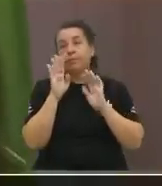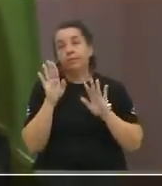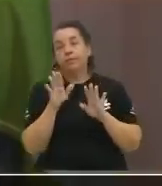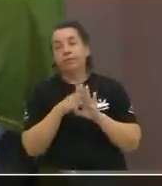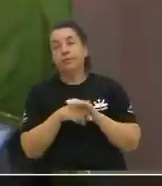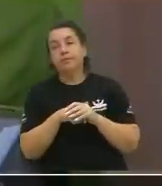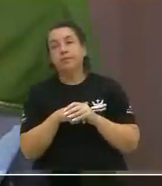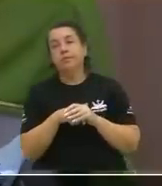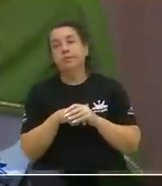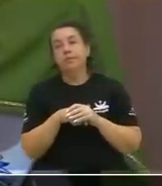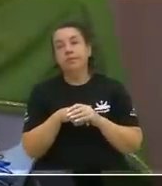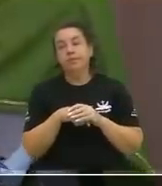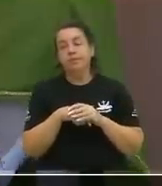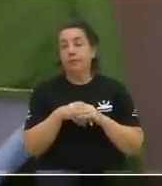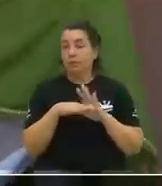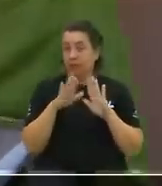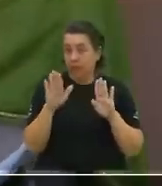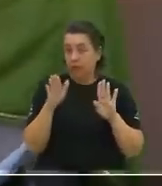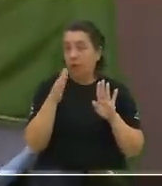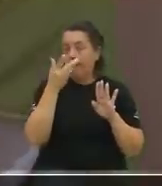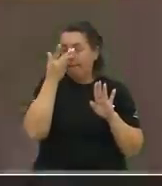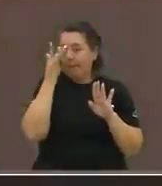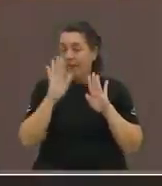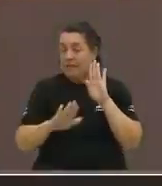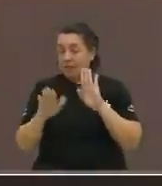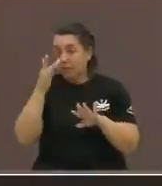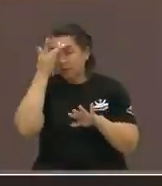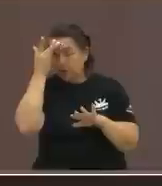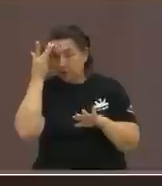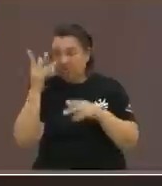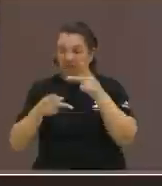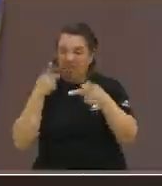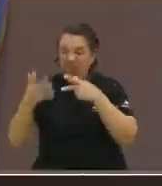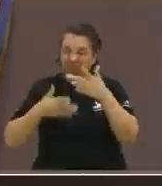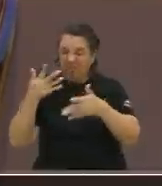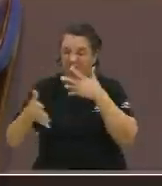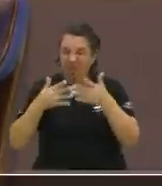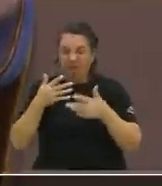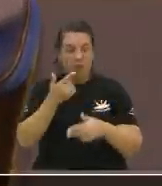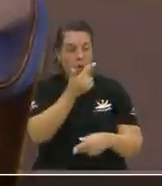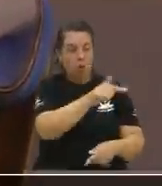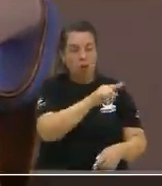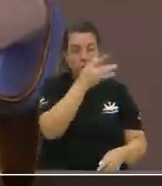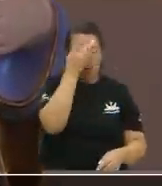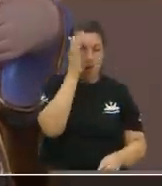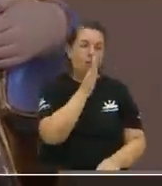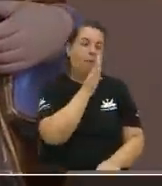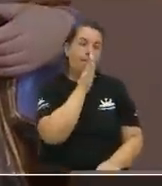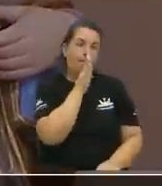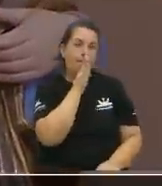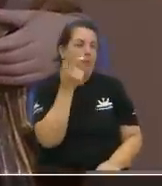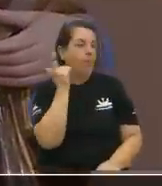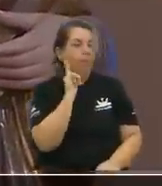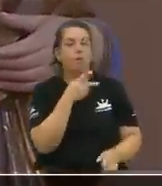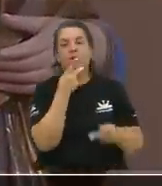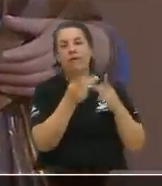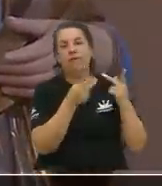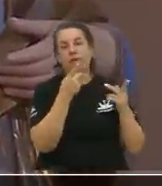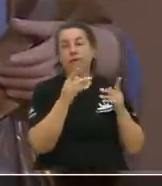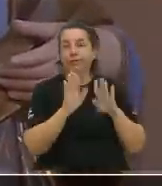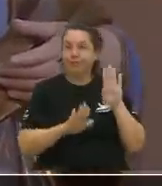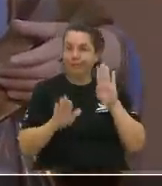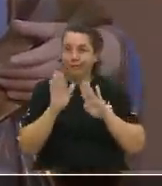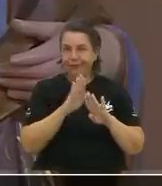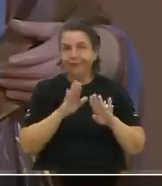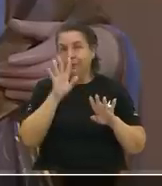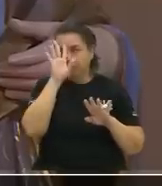Tem gente que é do silêncio porque o outro não deixa falar. A pessoa, uma matraca que não para nunca, tem que pegar às vezes acontece